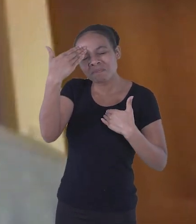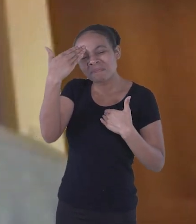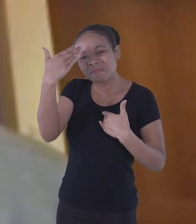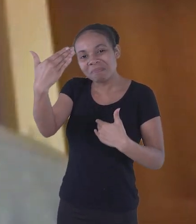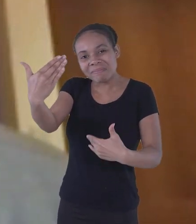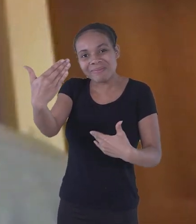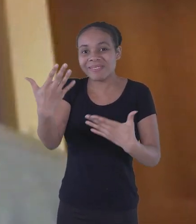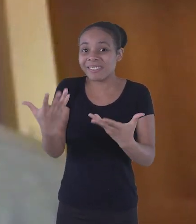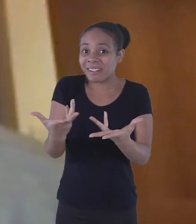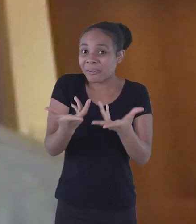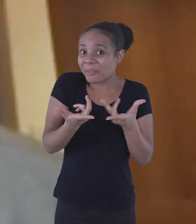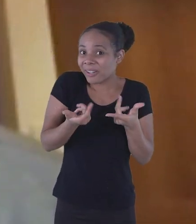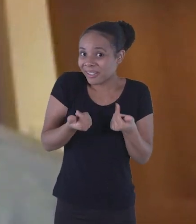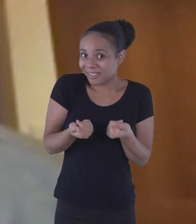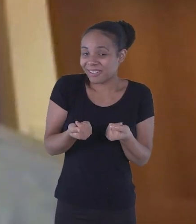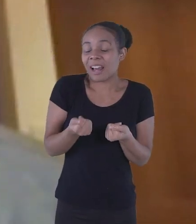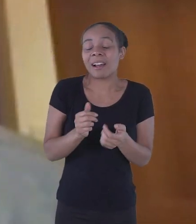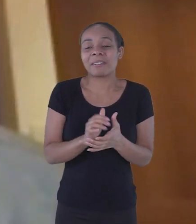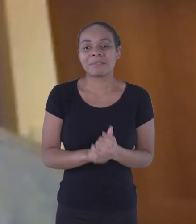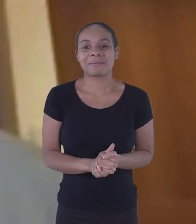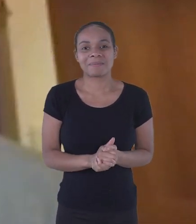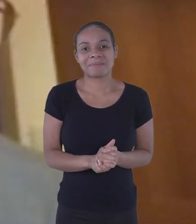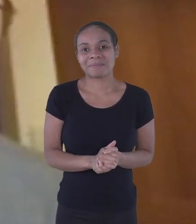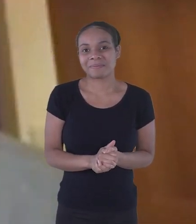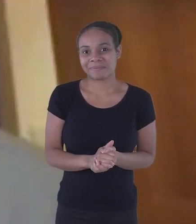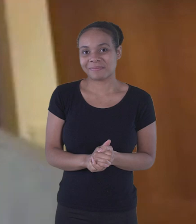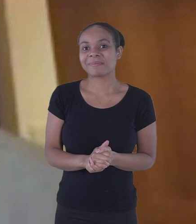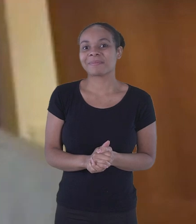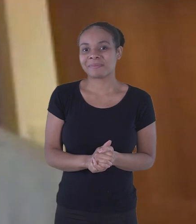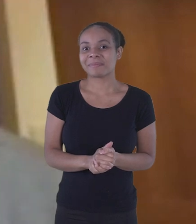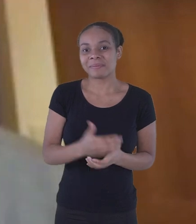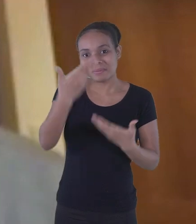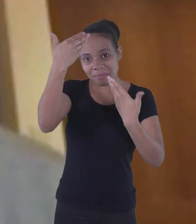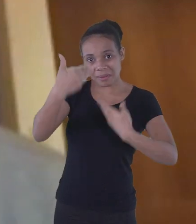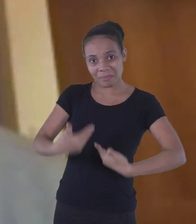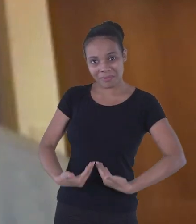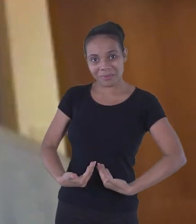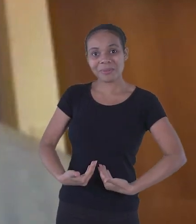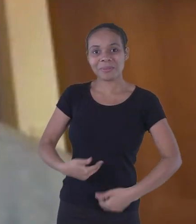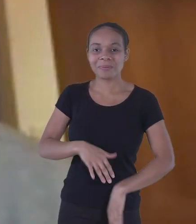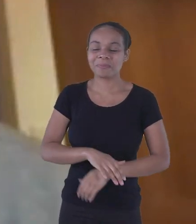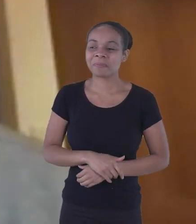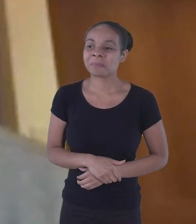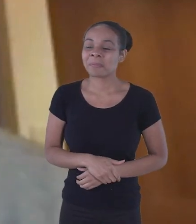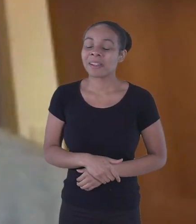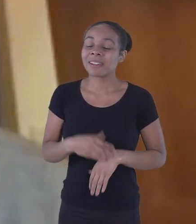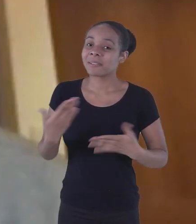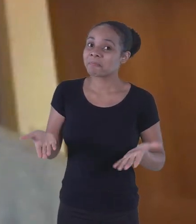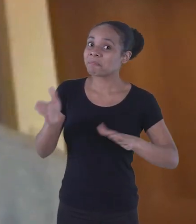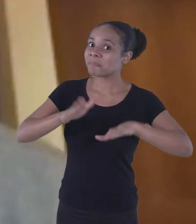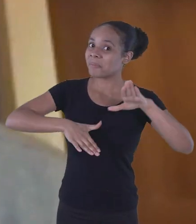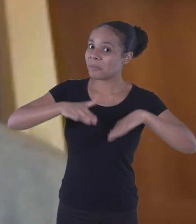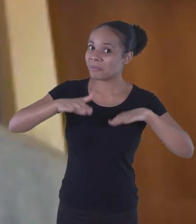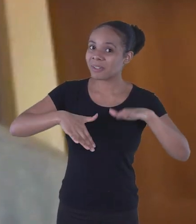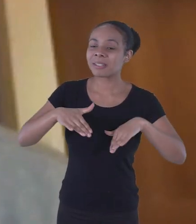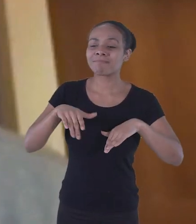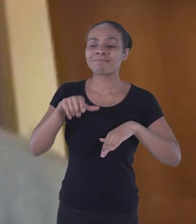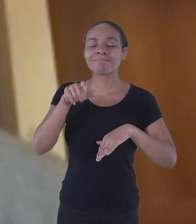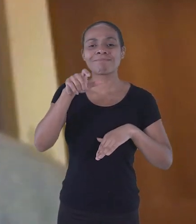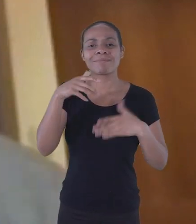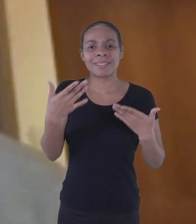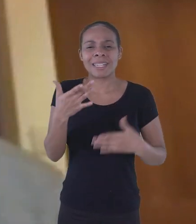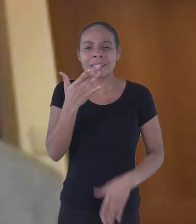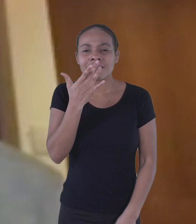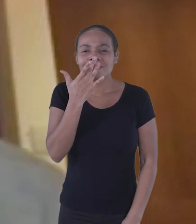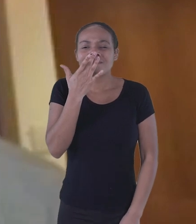entre a minha pessoa e a do Hemingway, talvez essa inspiração possa ter